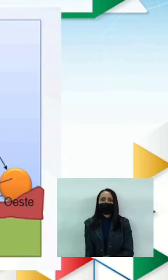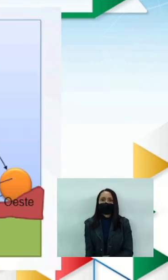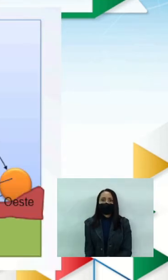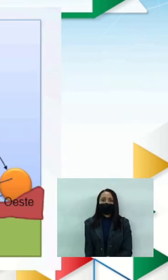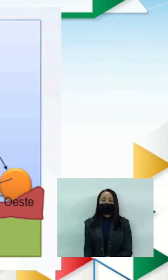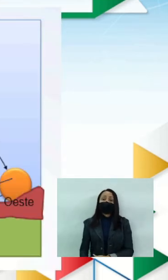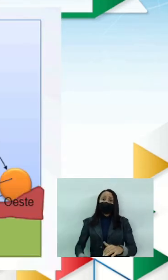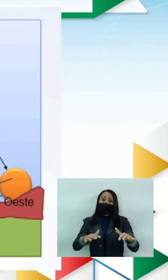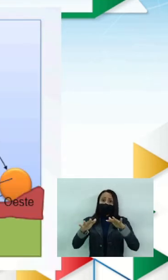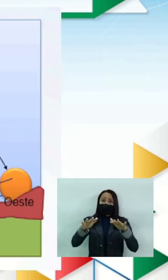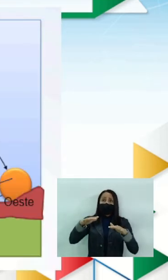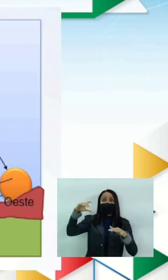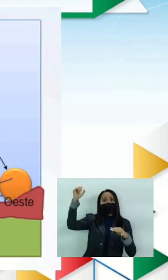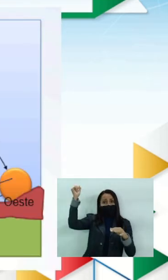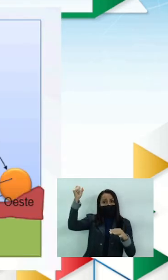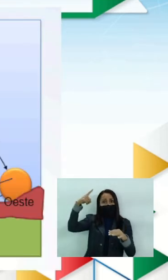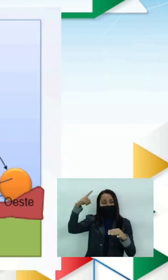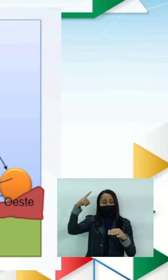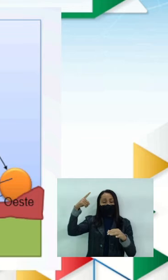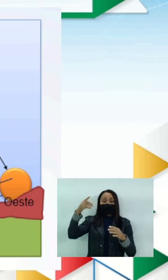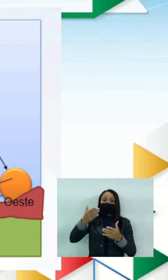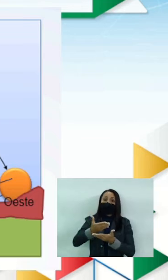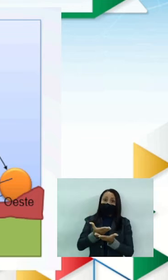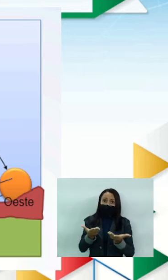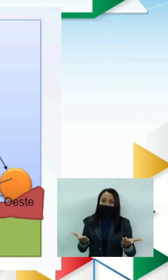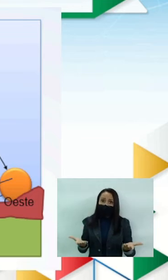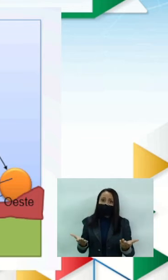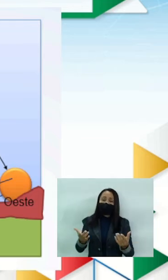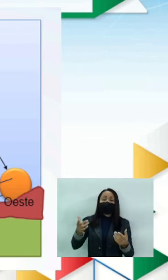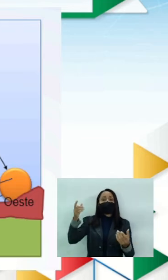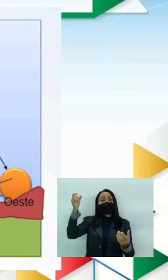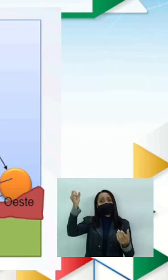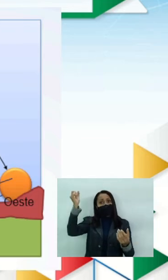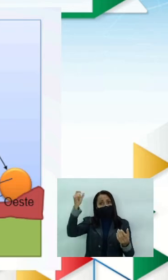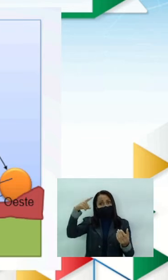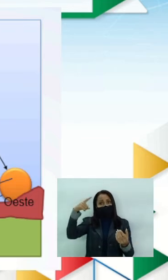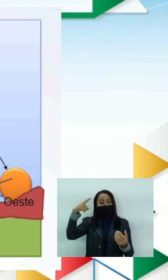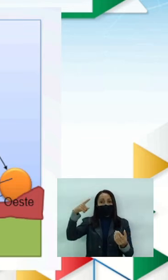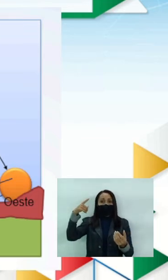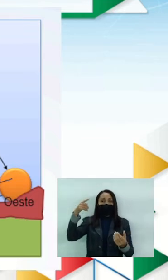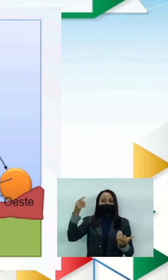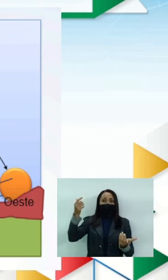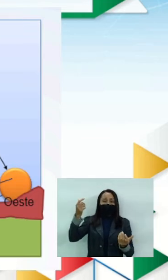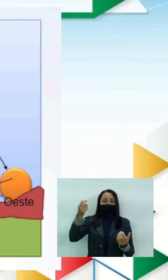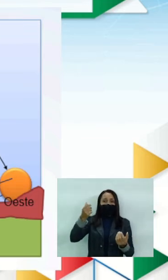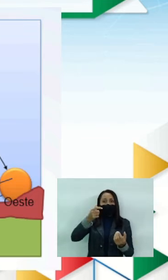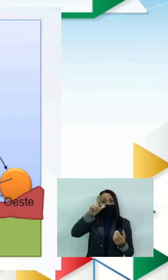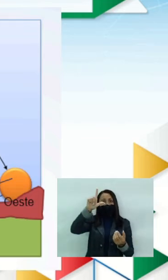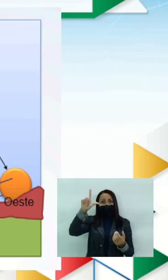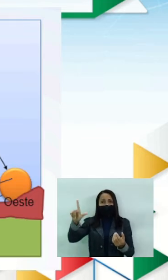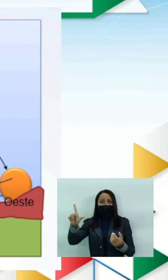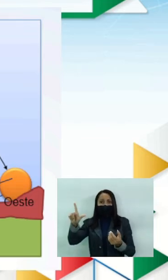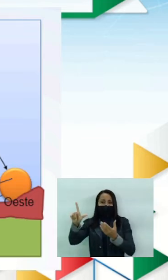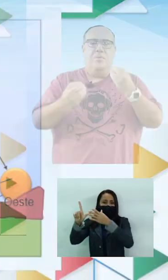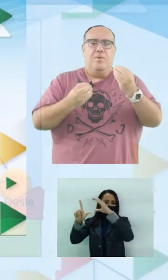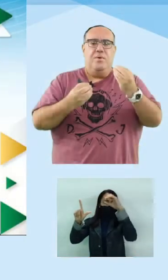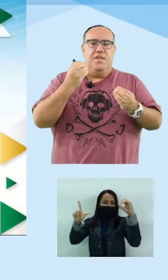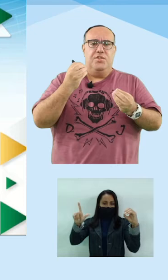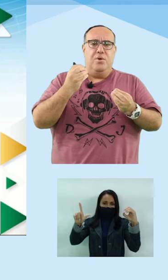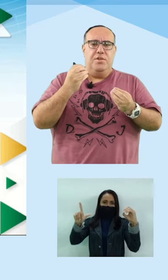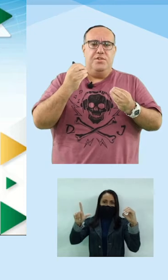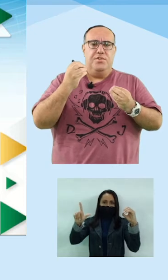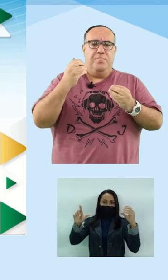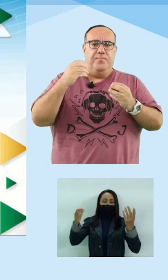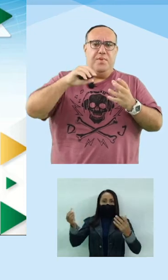Movimentos aparentes do Sol. Então o Sol, ele nasce no leste e se põe no oeste, não é isso? Então,